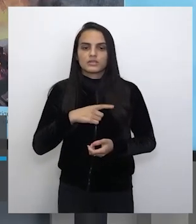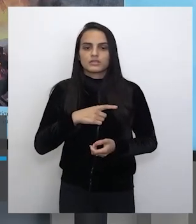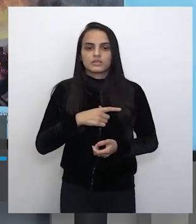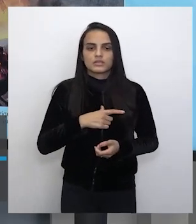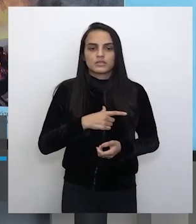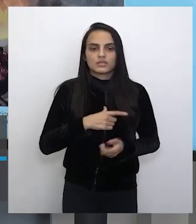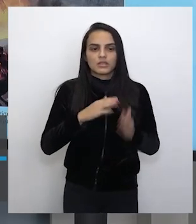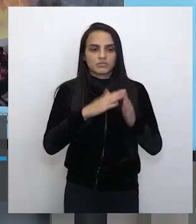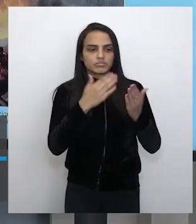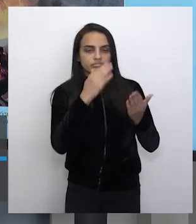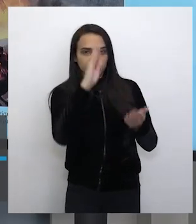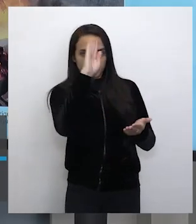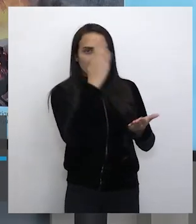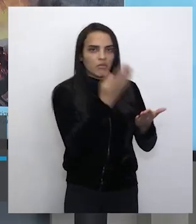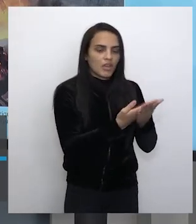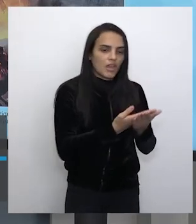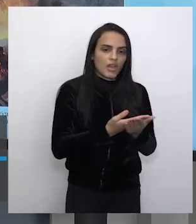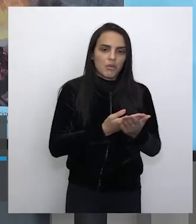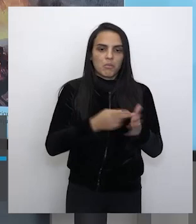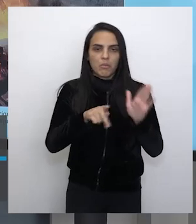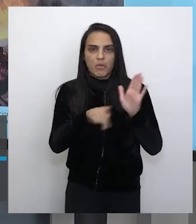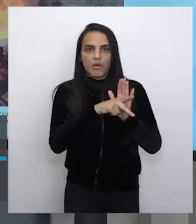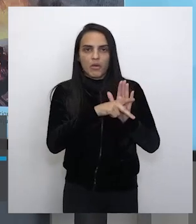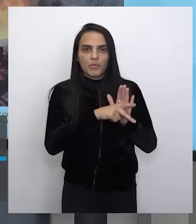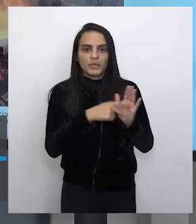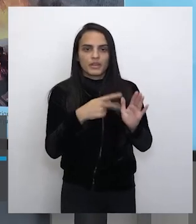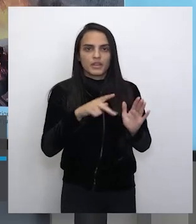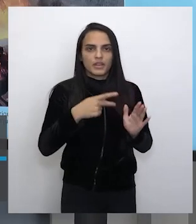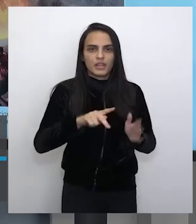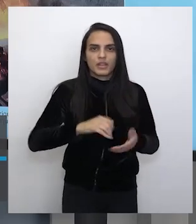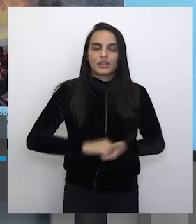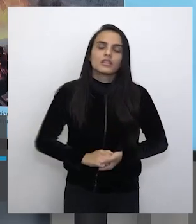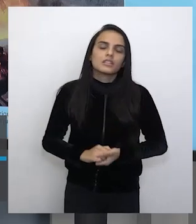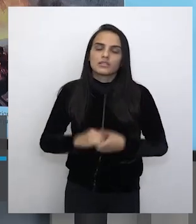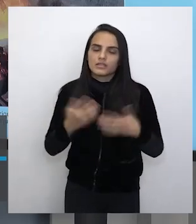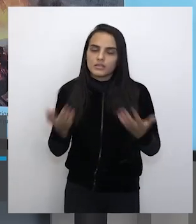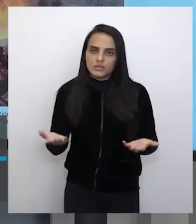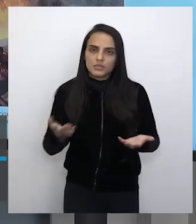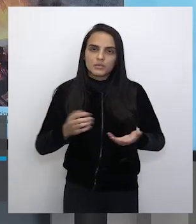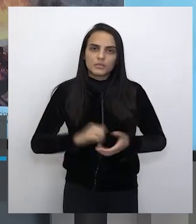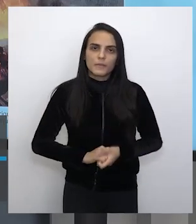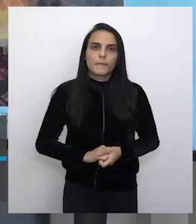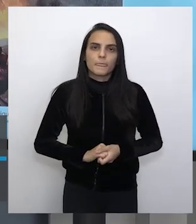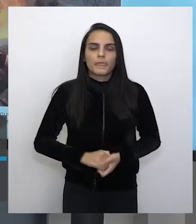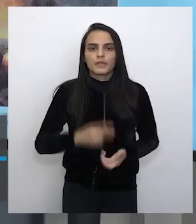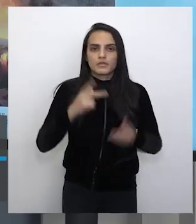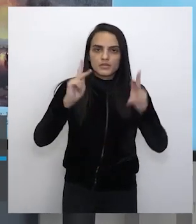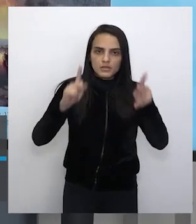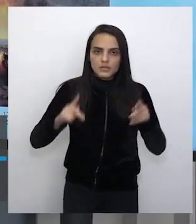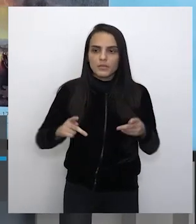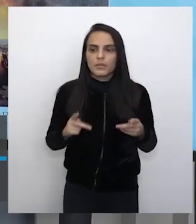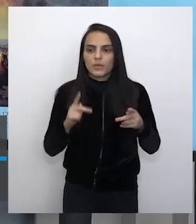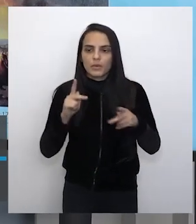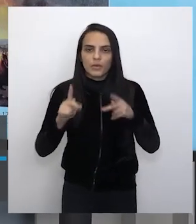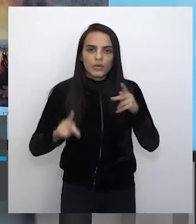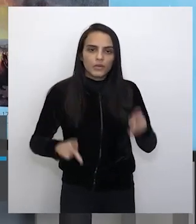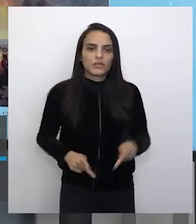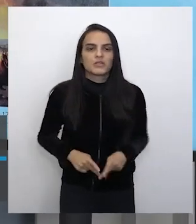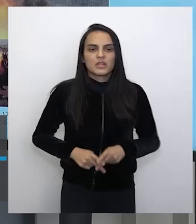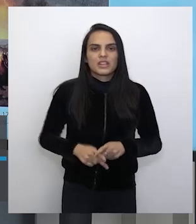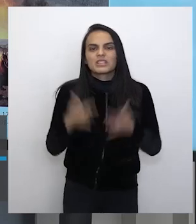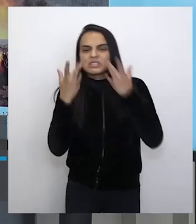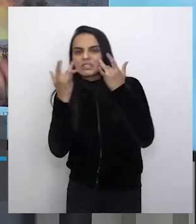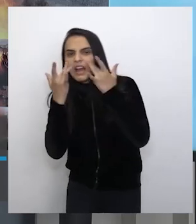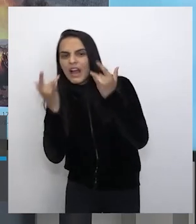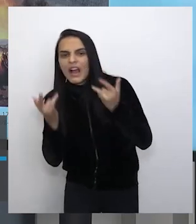forma de cultuar a Deus, né? E, justamente, né? Esse povo, eles não gostavam muito desse negócio de misturar